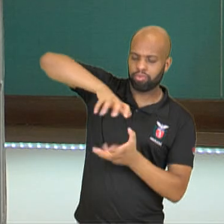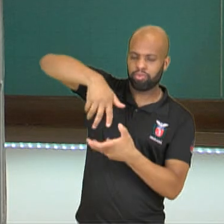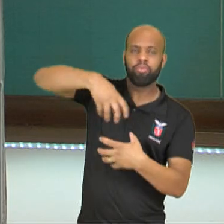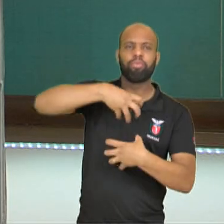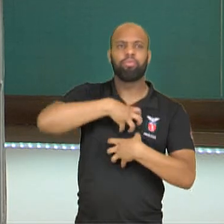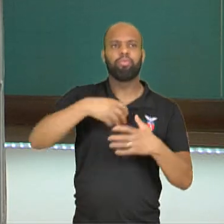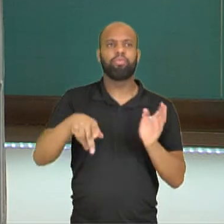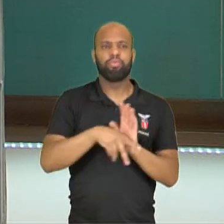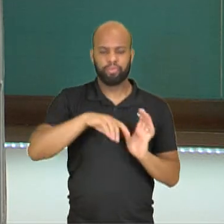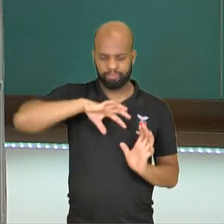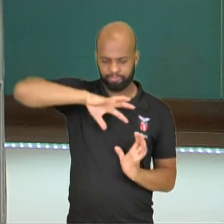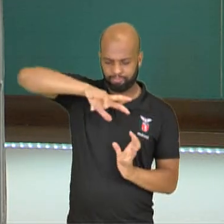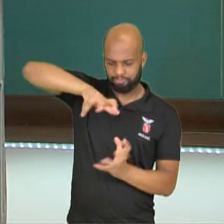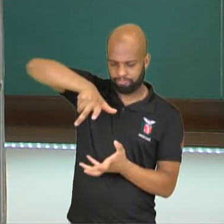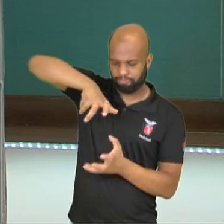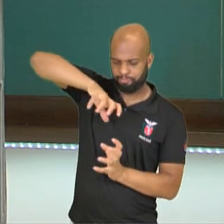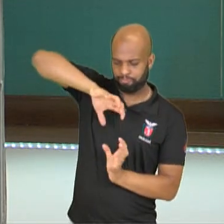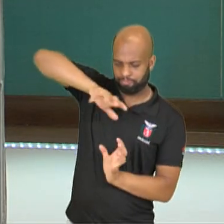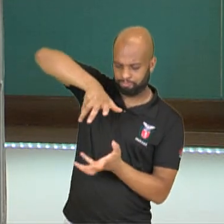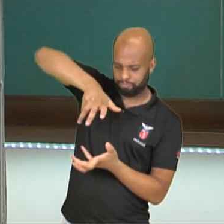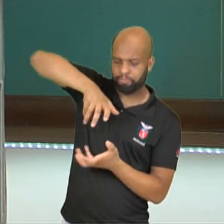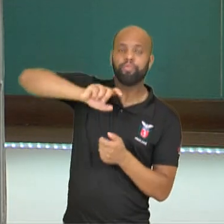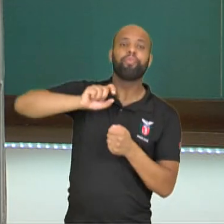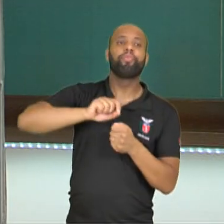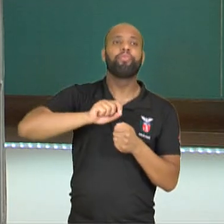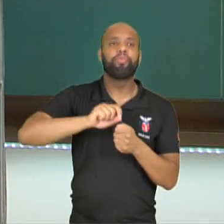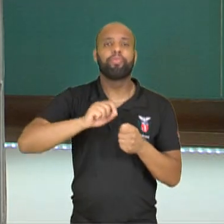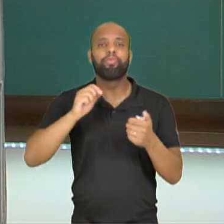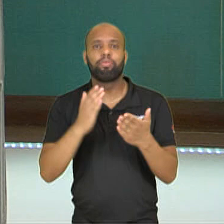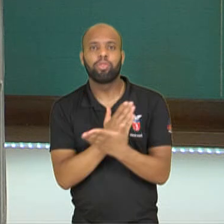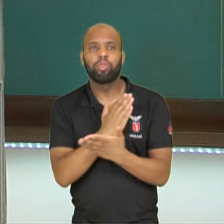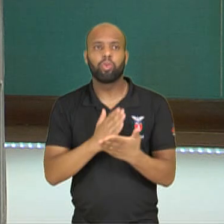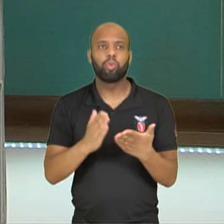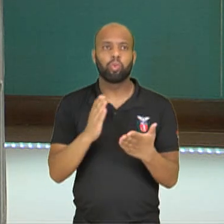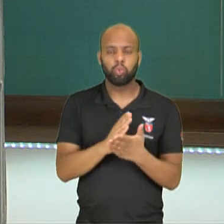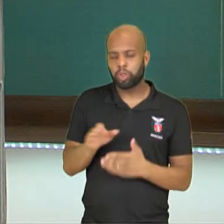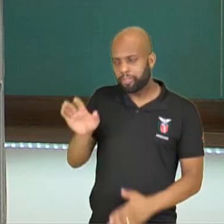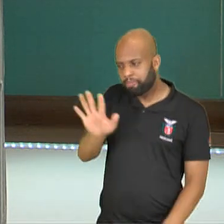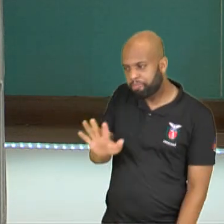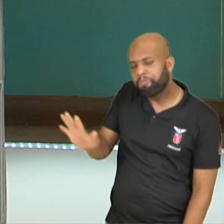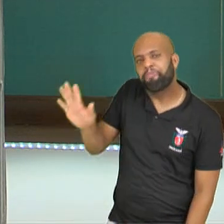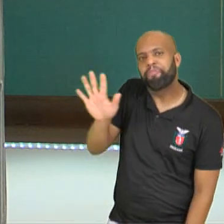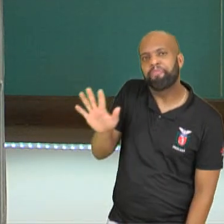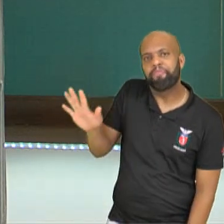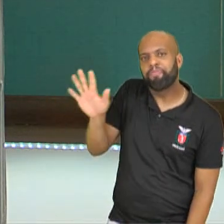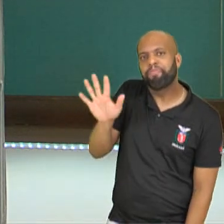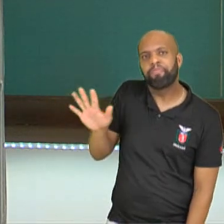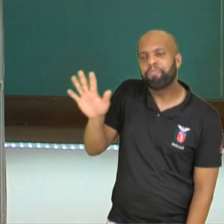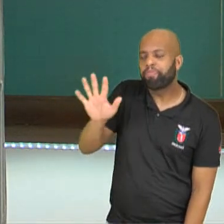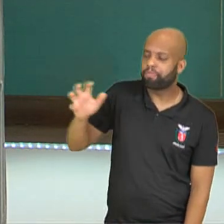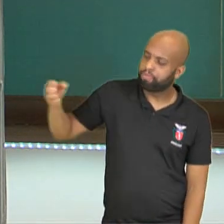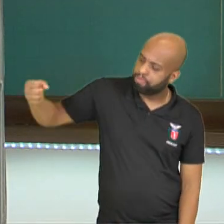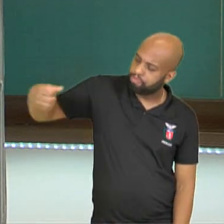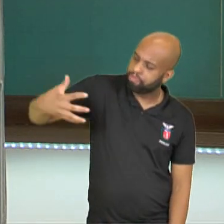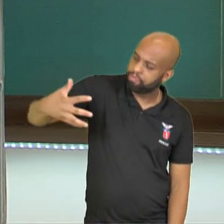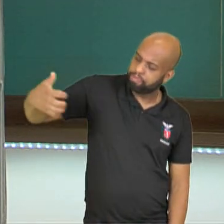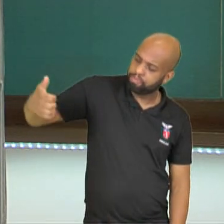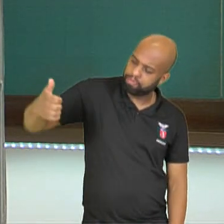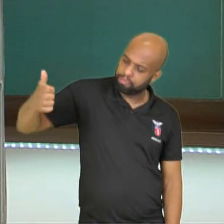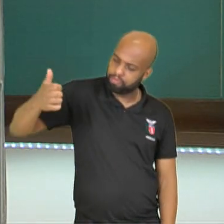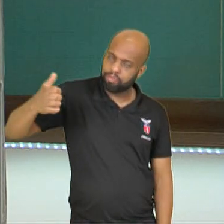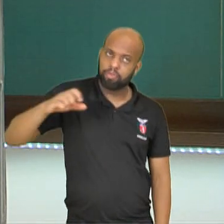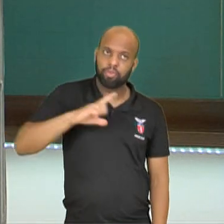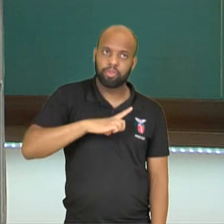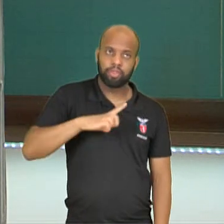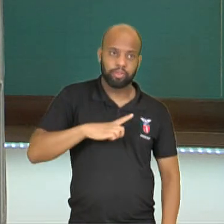sentido de rotação do nosso planeta é que vai fazer com que algumas áreas, essas áreas aqui que já foram iluminadas, e estas outras